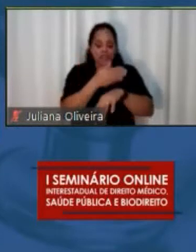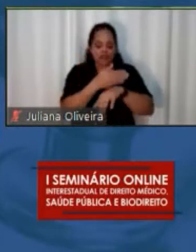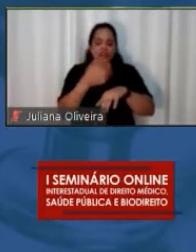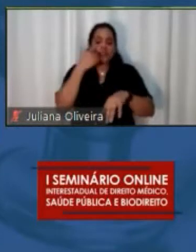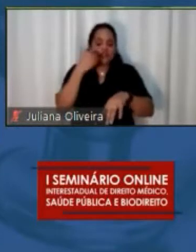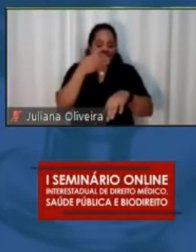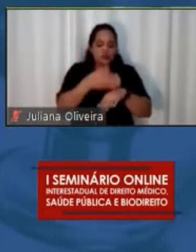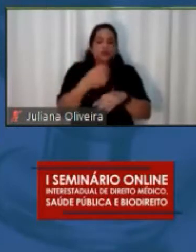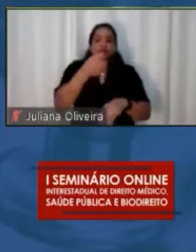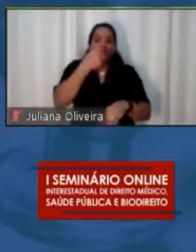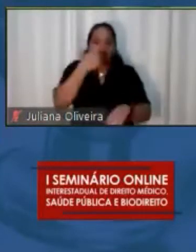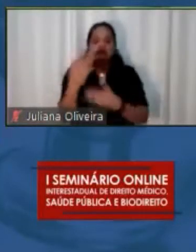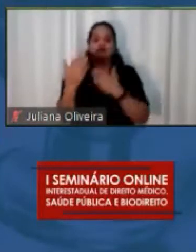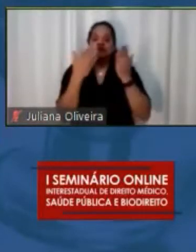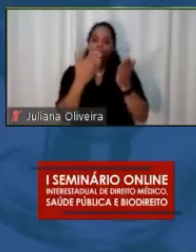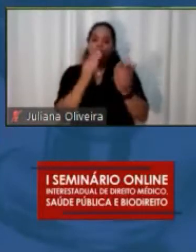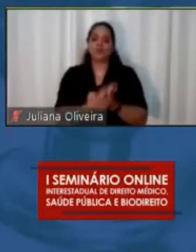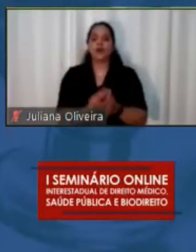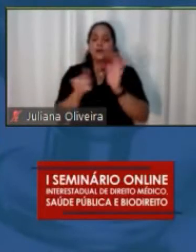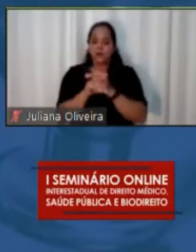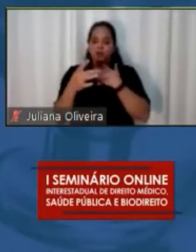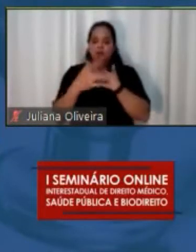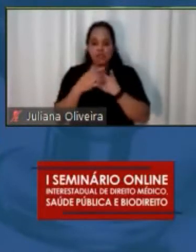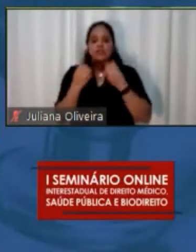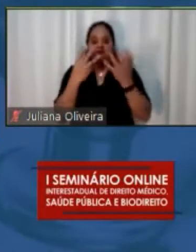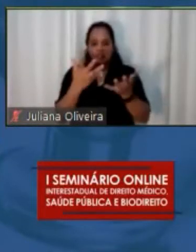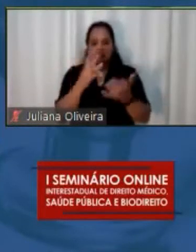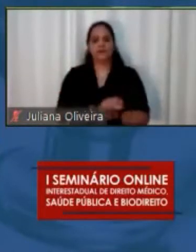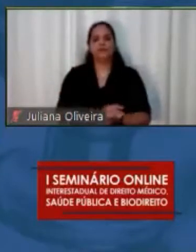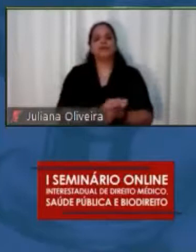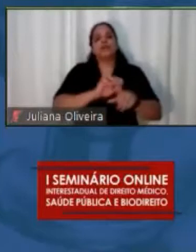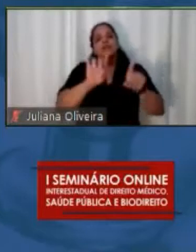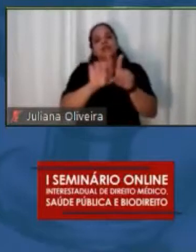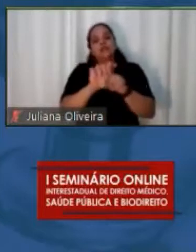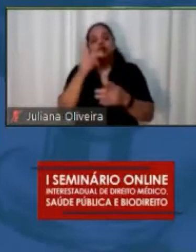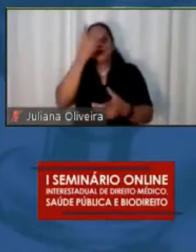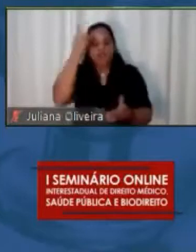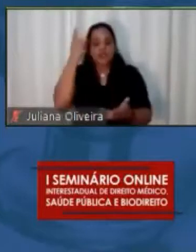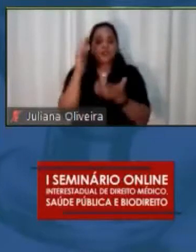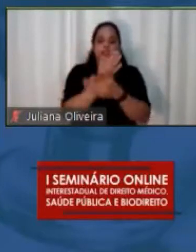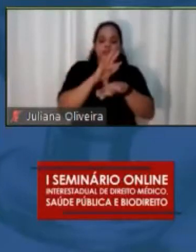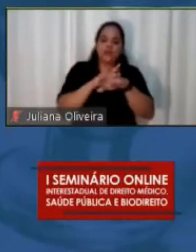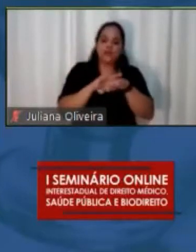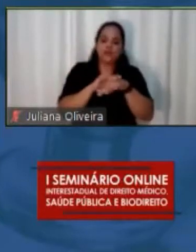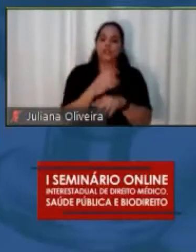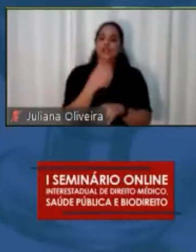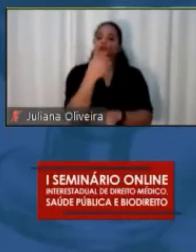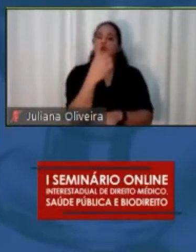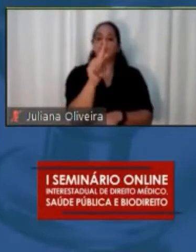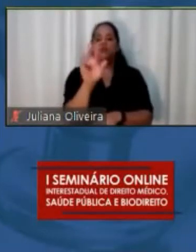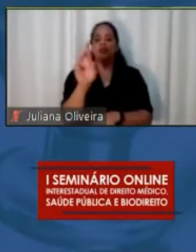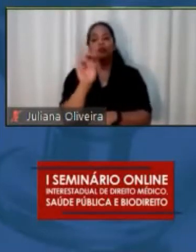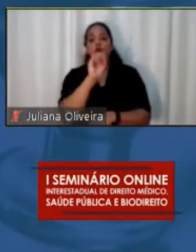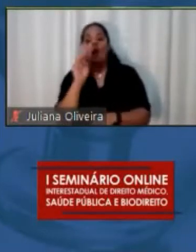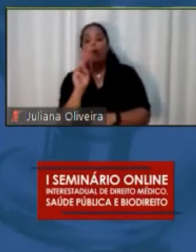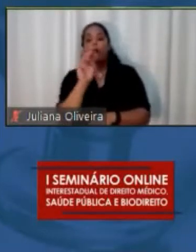possível, numa única infusão, se oferecer ao paciente 1 grama de ferro, ou 1.000 miligramas de ferro. Qual é a grande